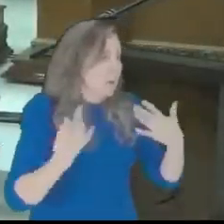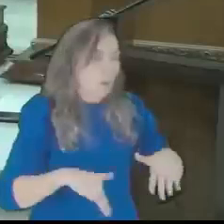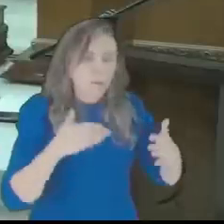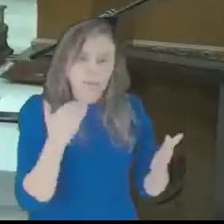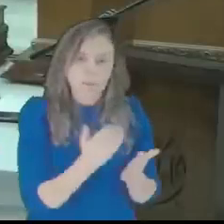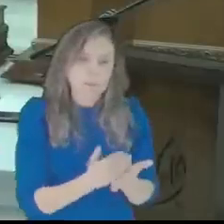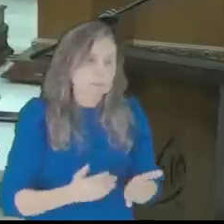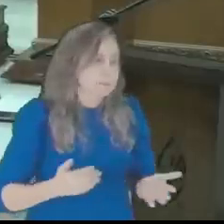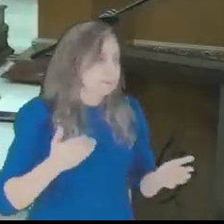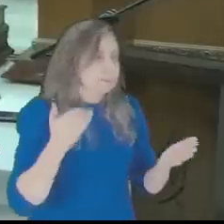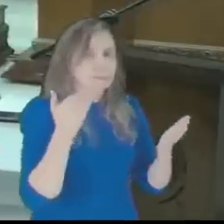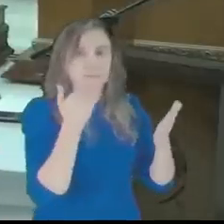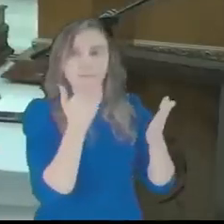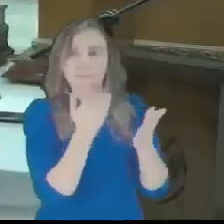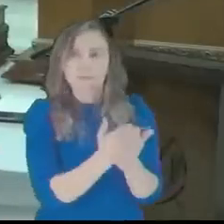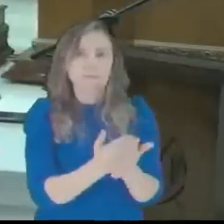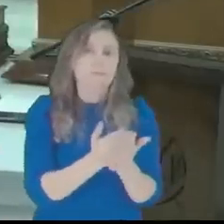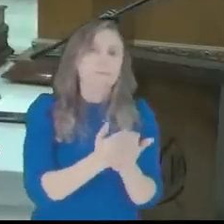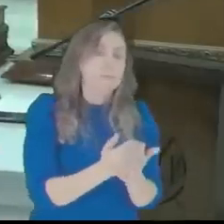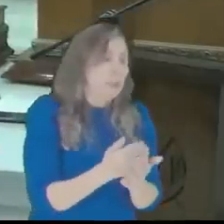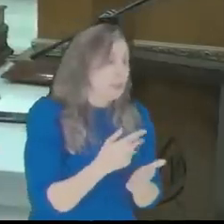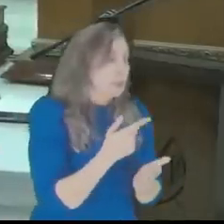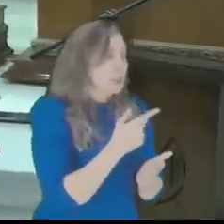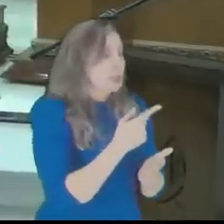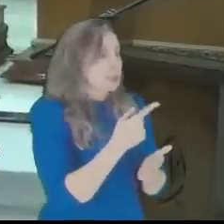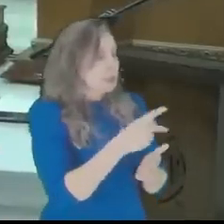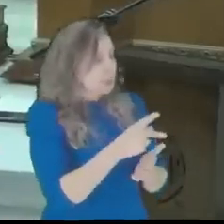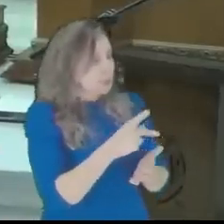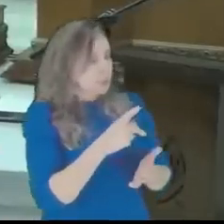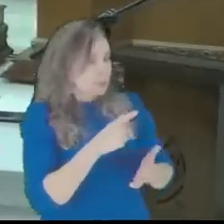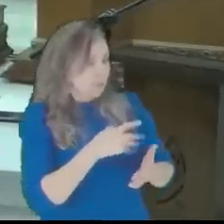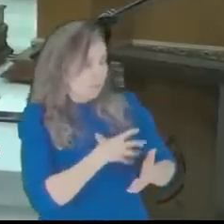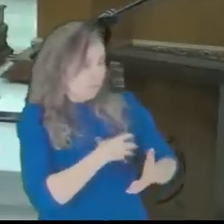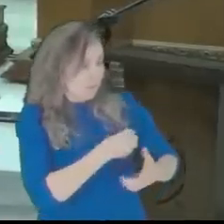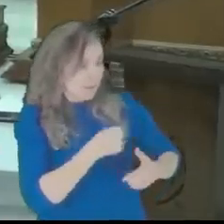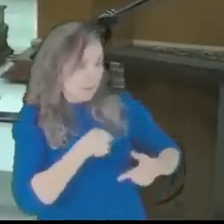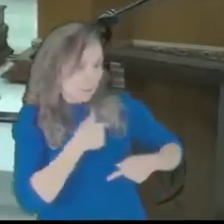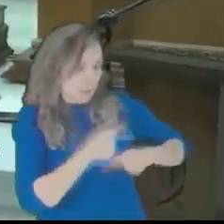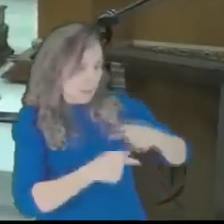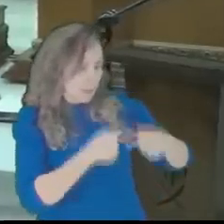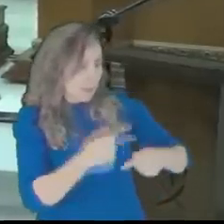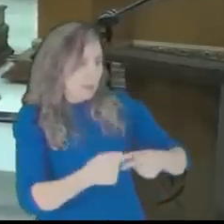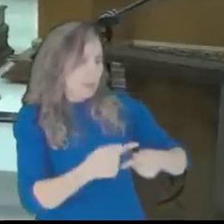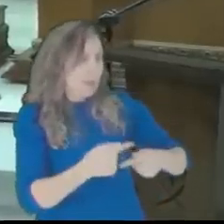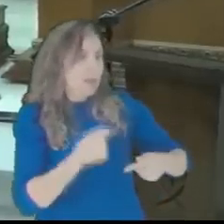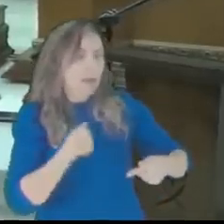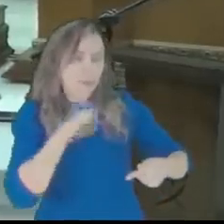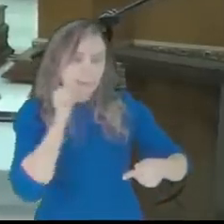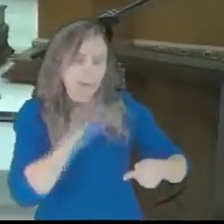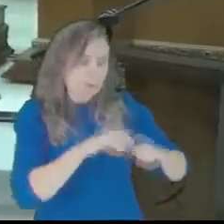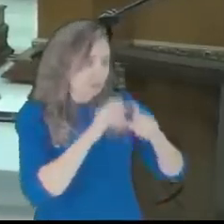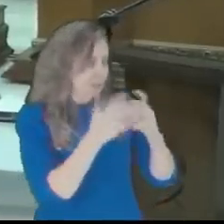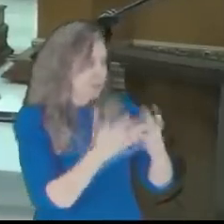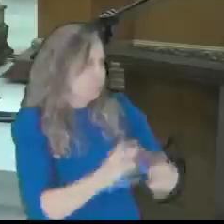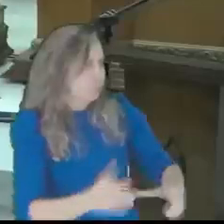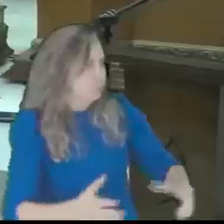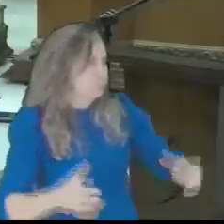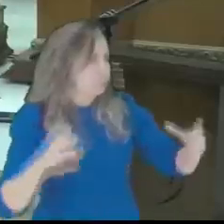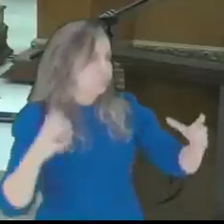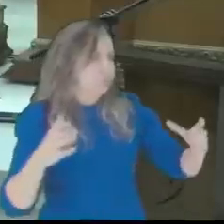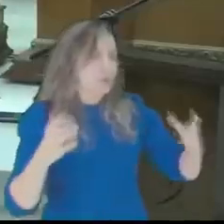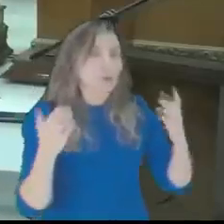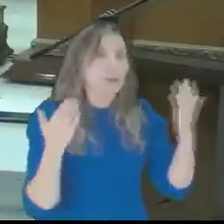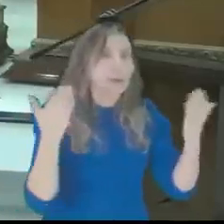grandissimamente, multiplicarei a tua semente como as estrelas